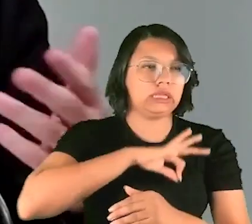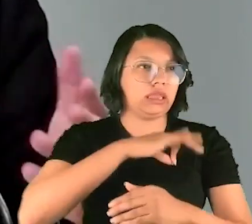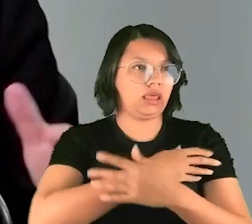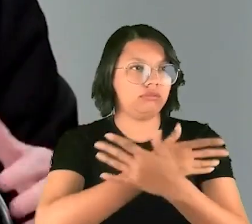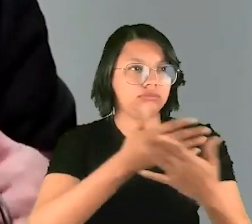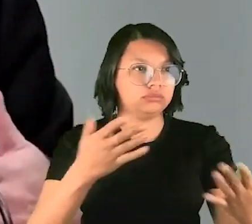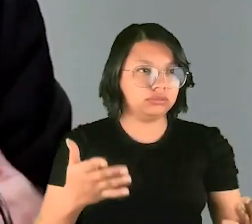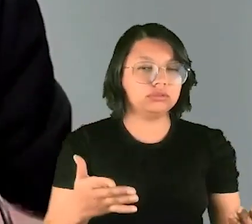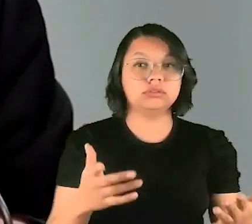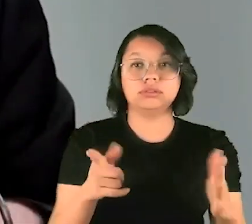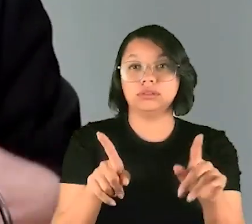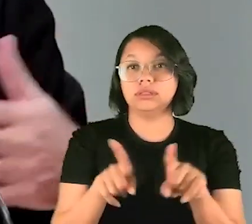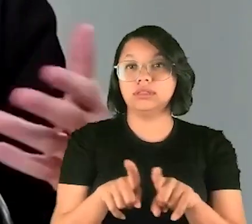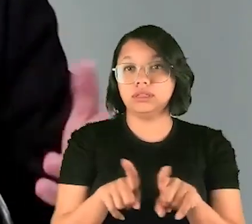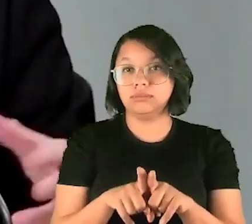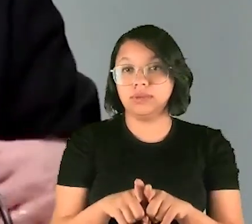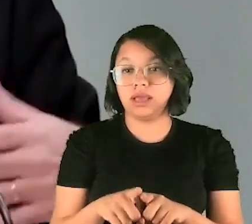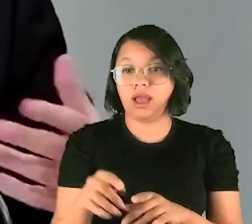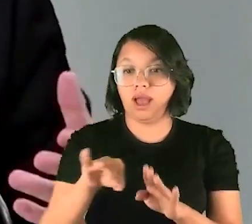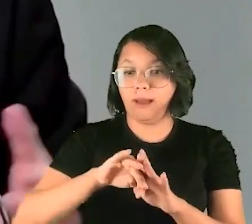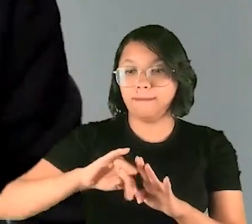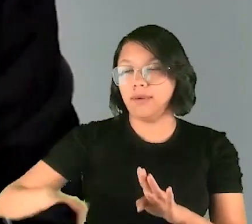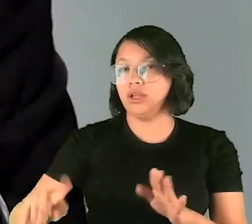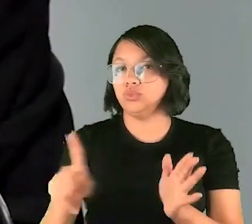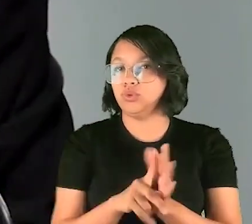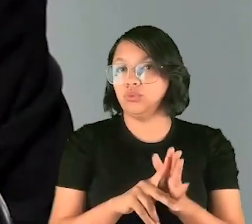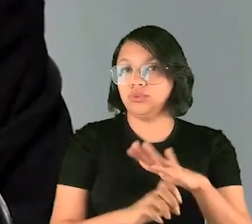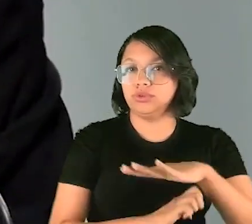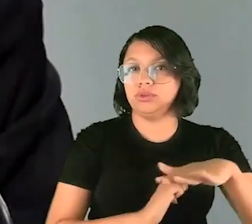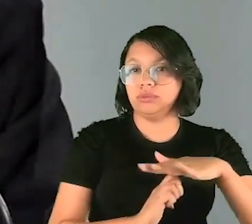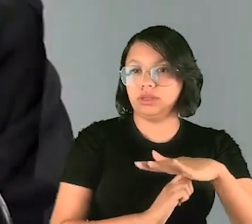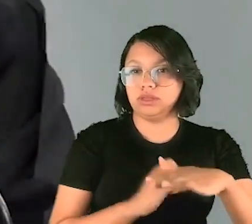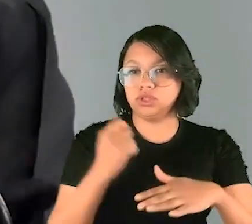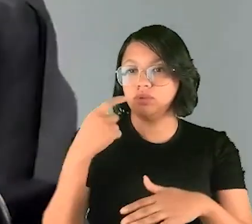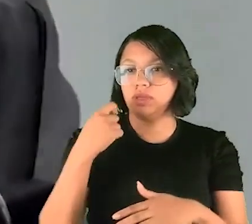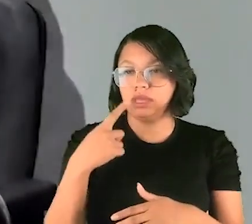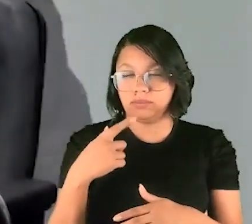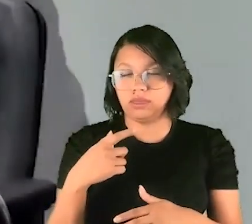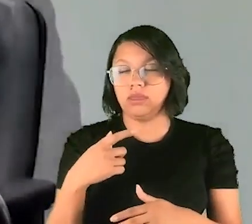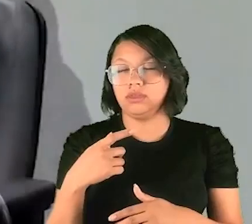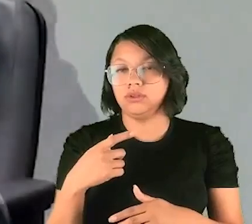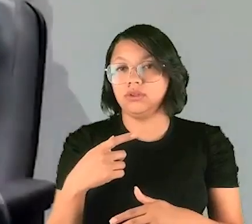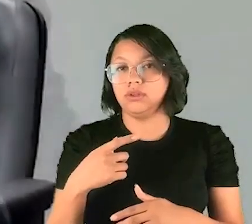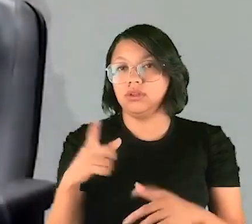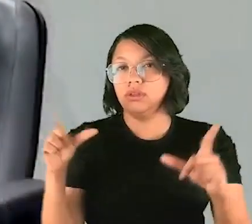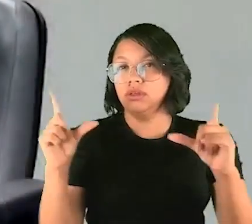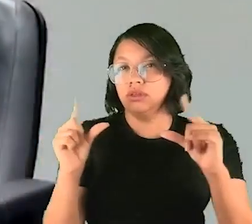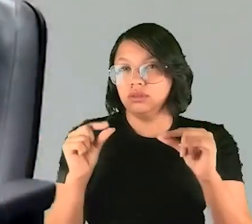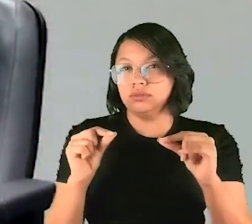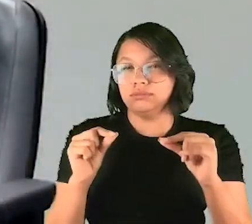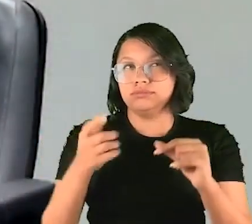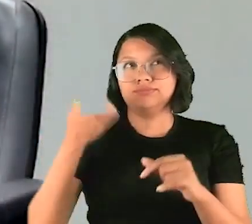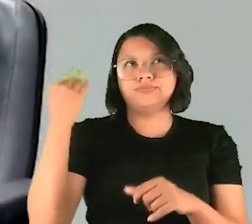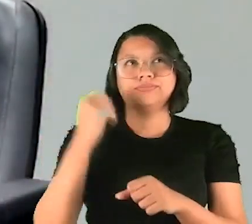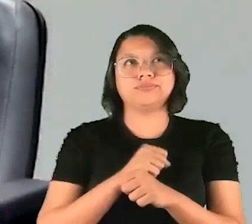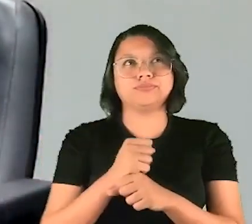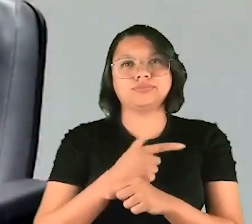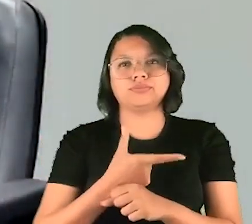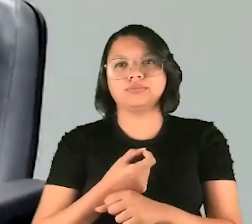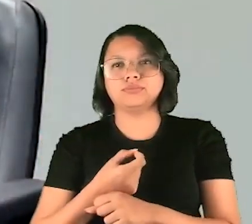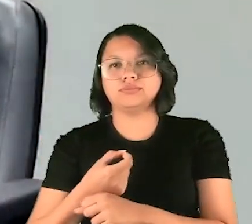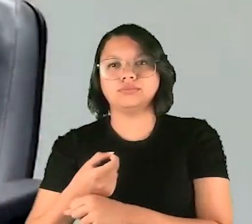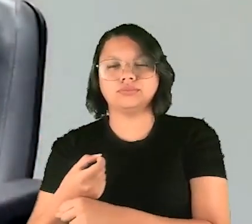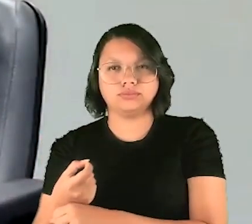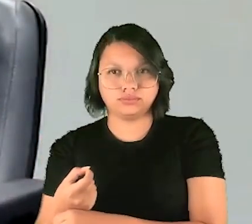marketing, desenvolvimento, etc., salários, etc., e o lucro da empresa. E os remédios custavam muito menos do que custam